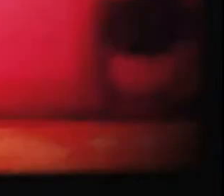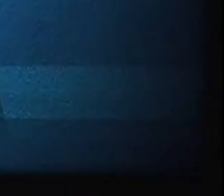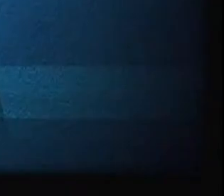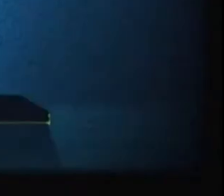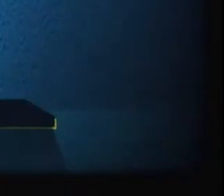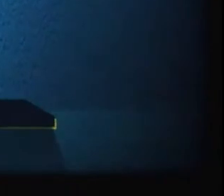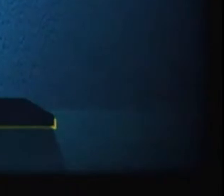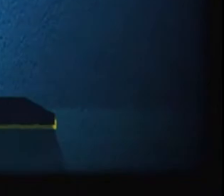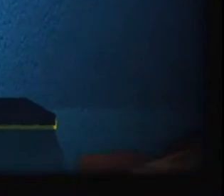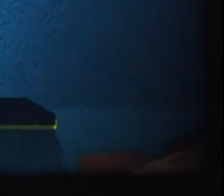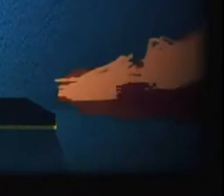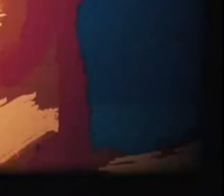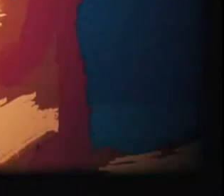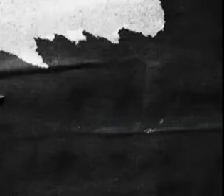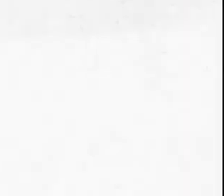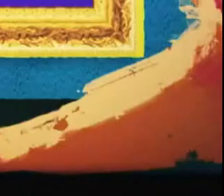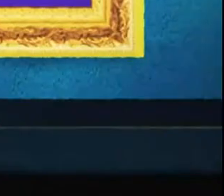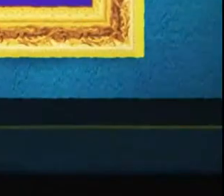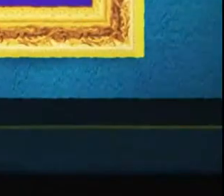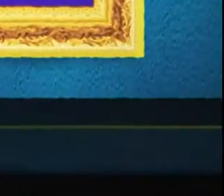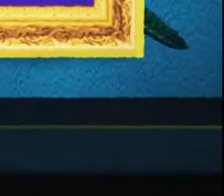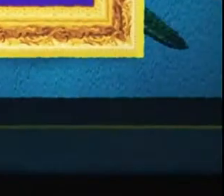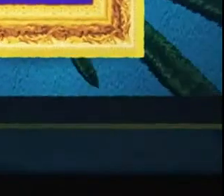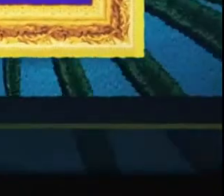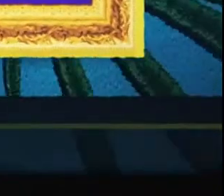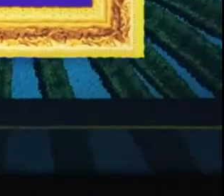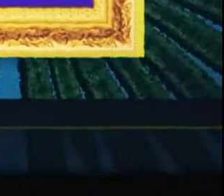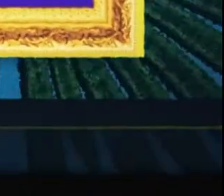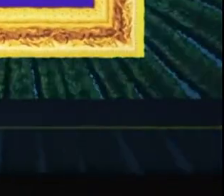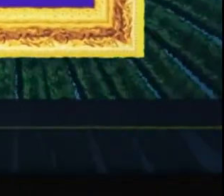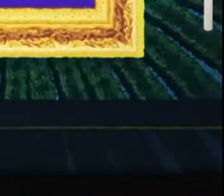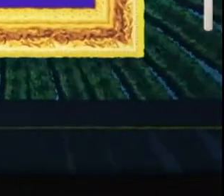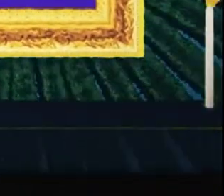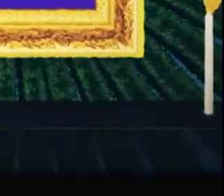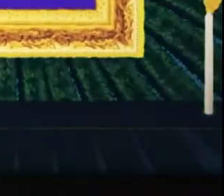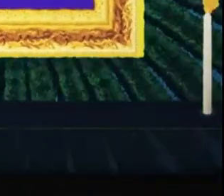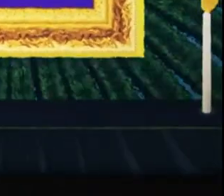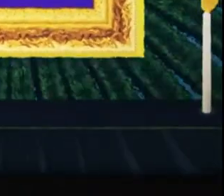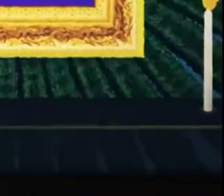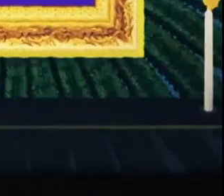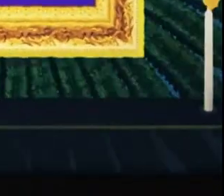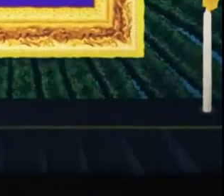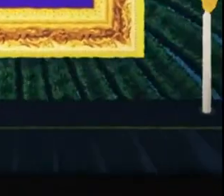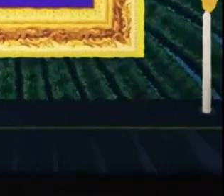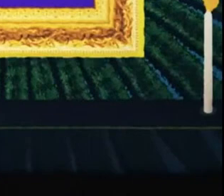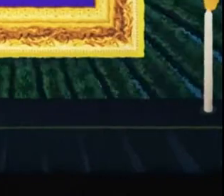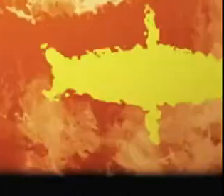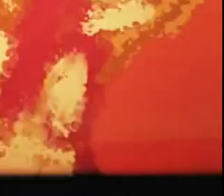casa, de pé descalço e te vejo no altar.